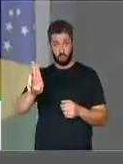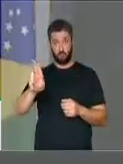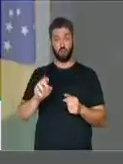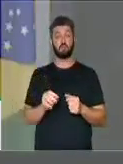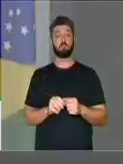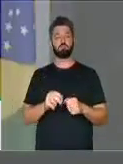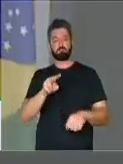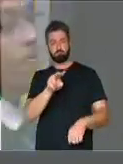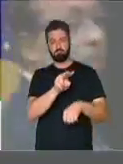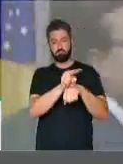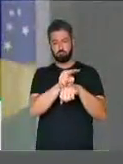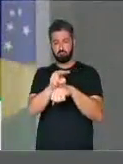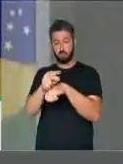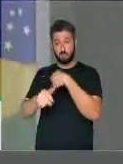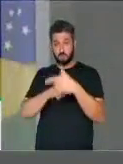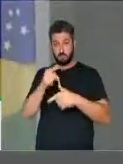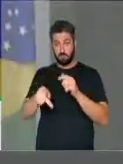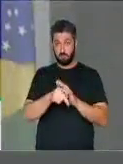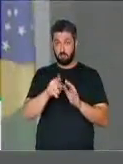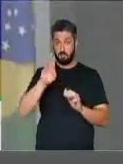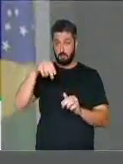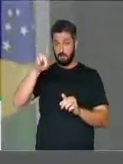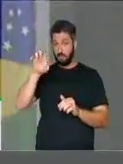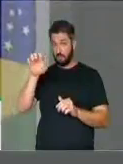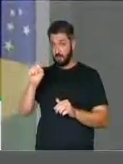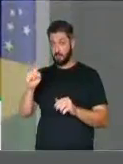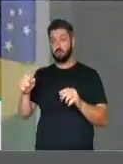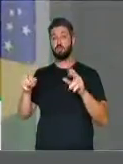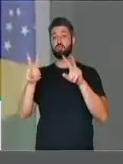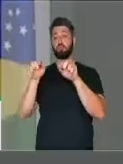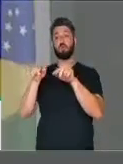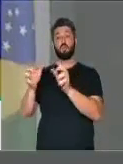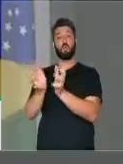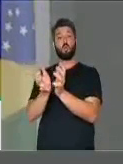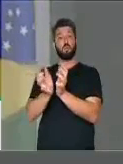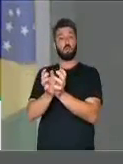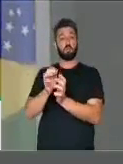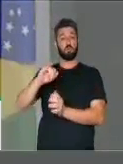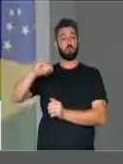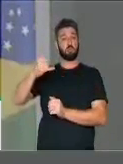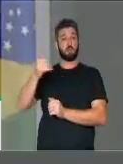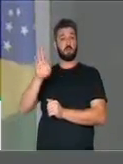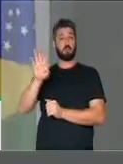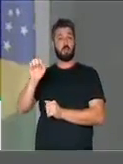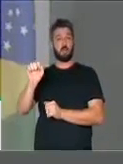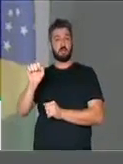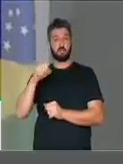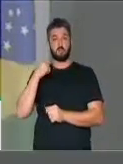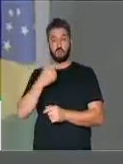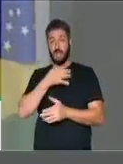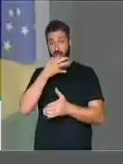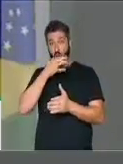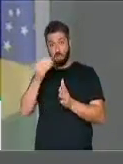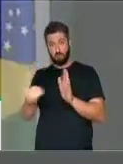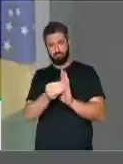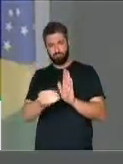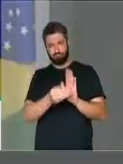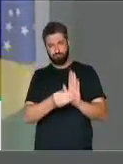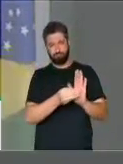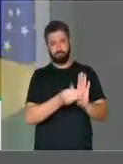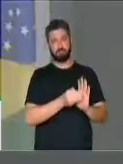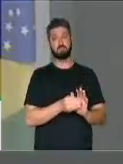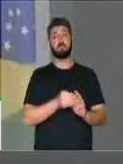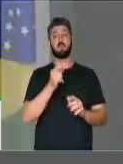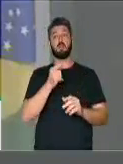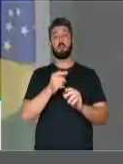União fiscalizasse as operações do BNDES em relação ao grupo JBS. Os argumentos que juntamos à proposta remontavam ao